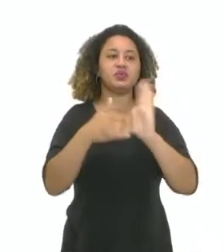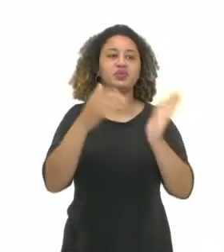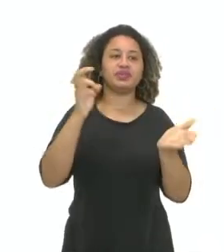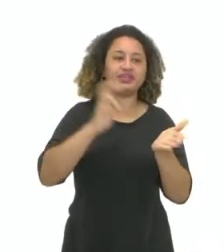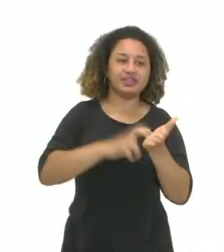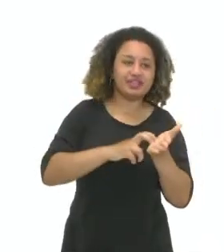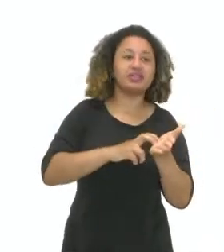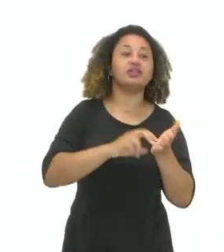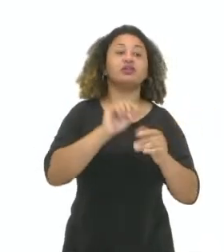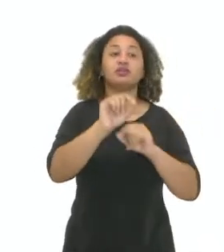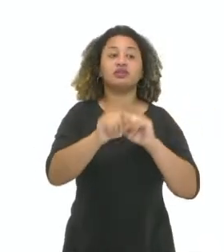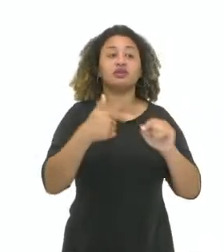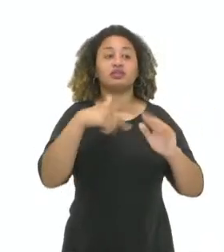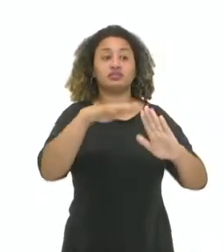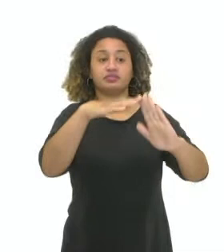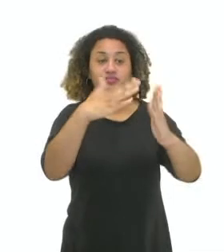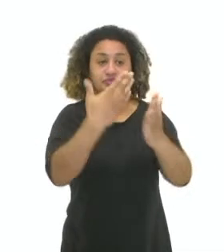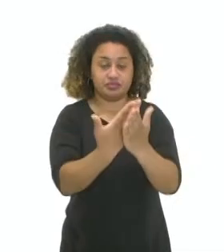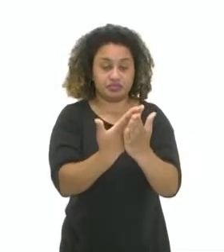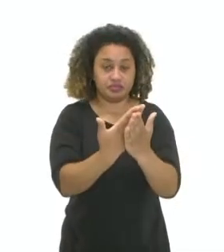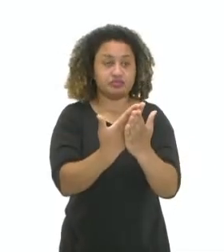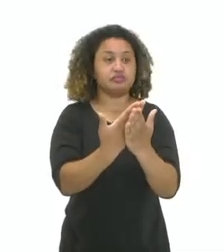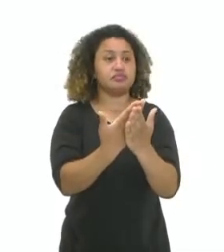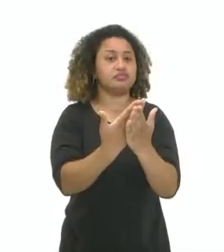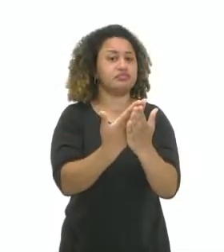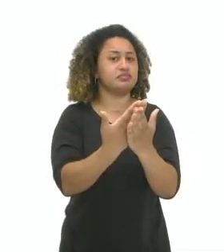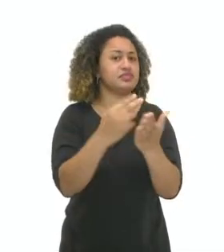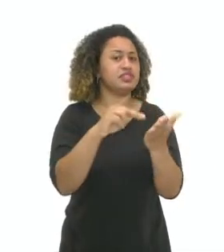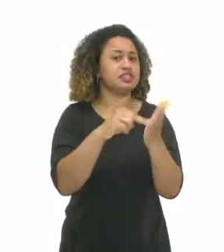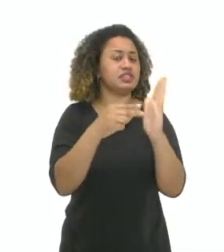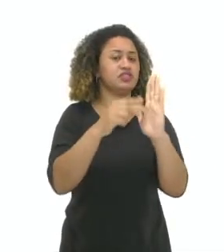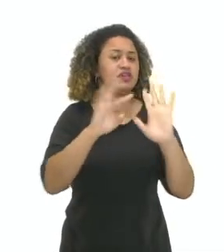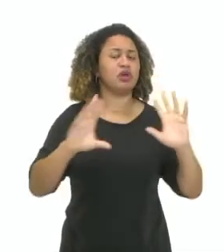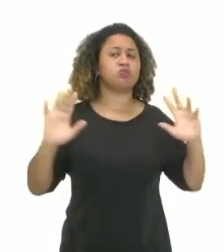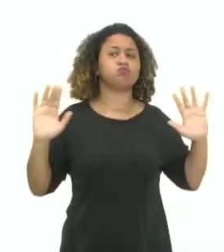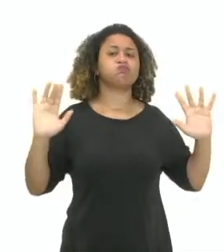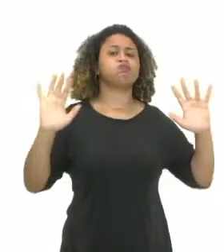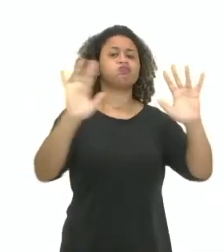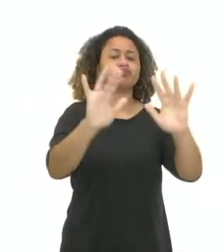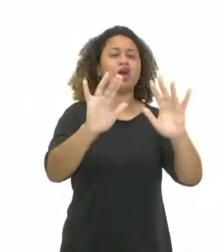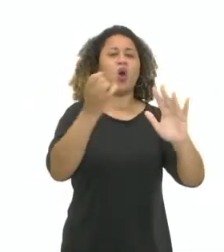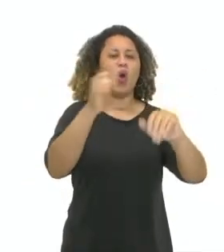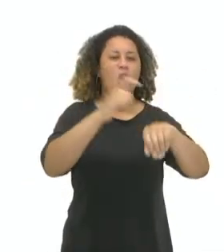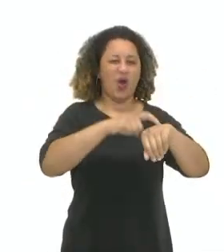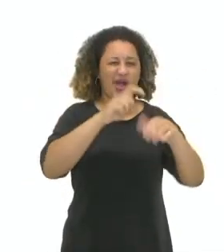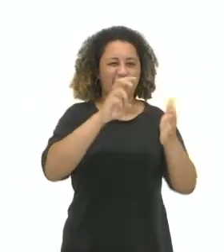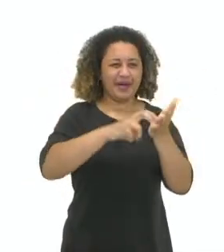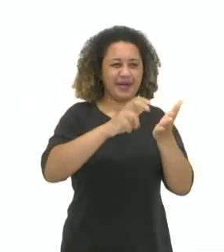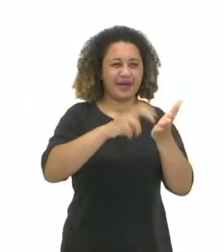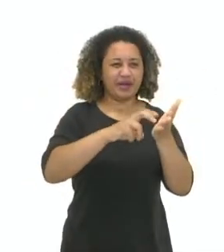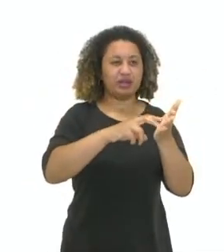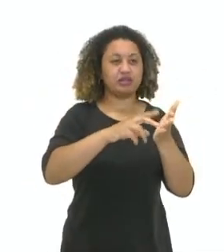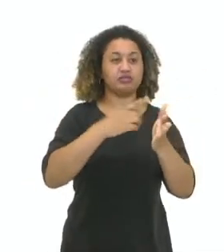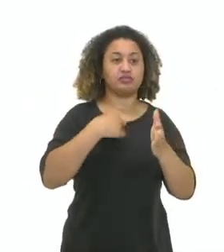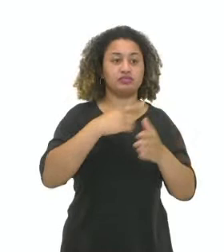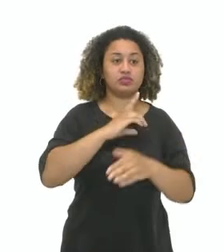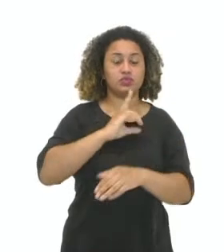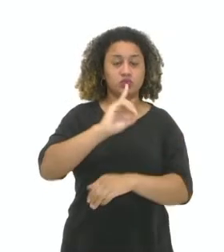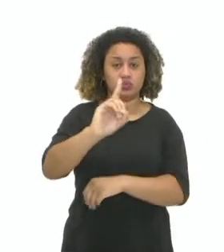manhãs perante o colégio. Quer dizer, quando estava todo mundo reunido lá às 8 da manhã, o diretor